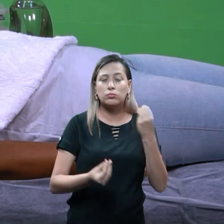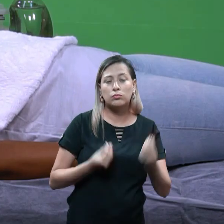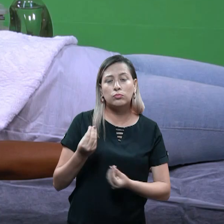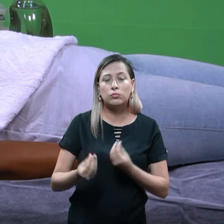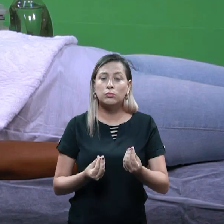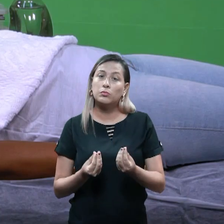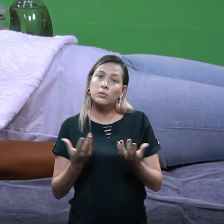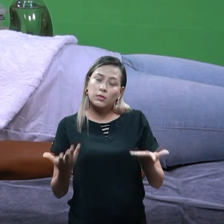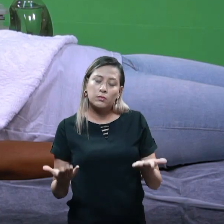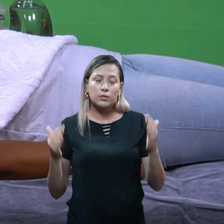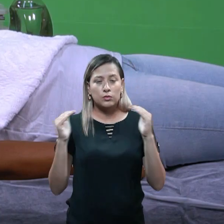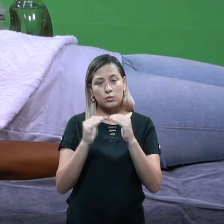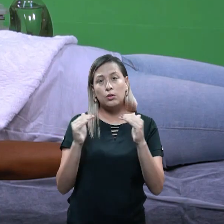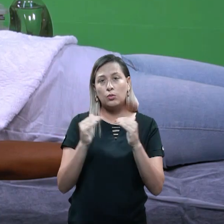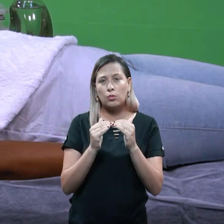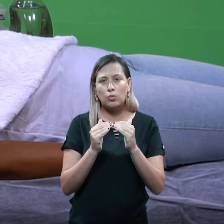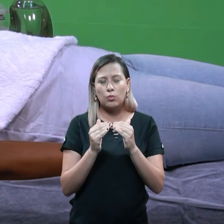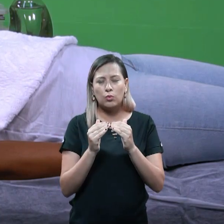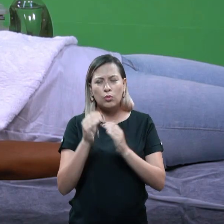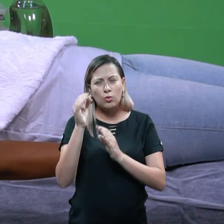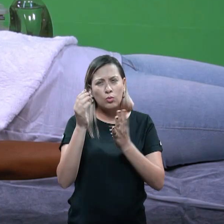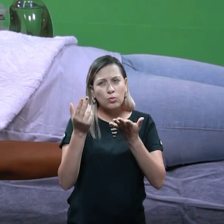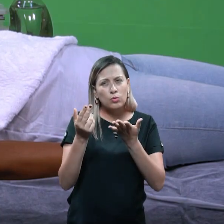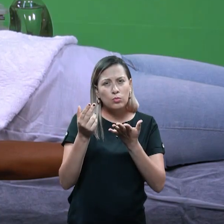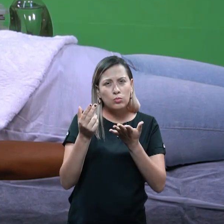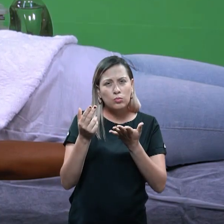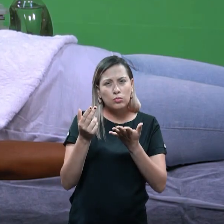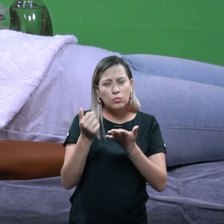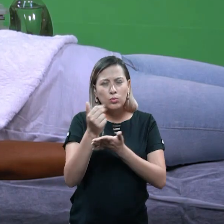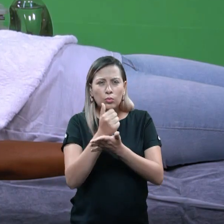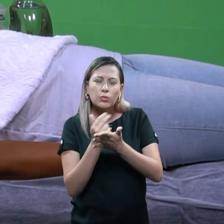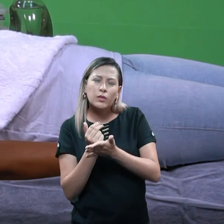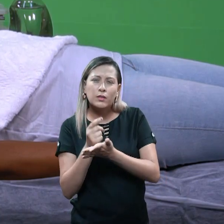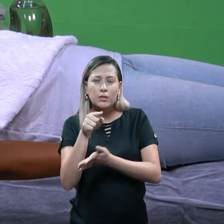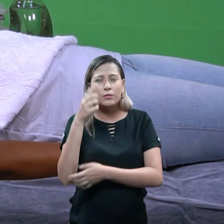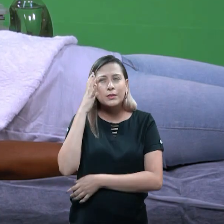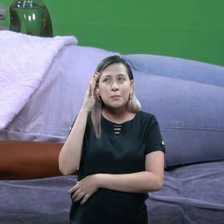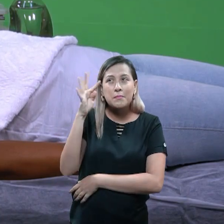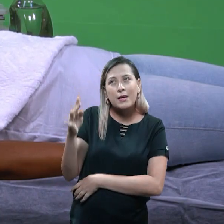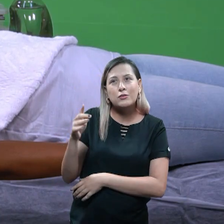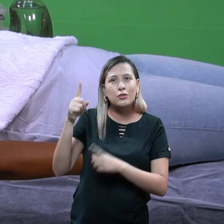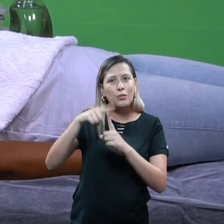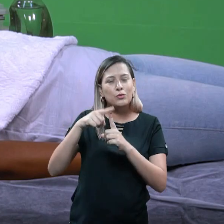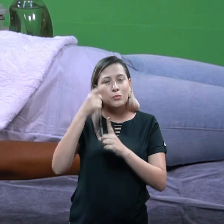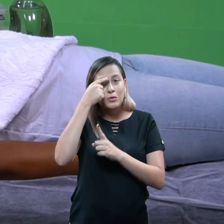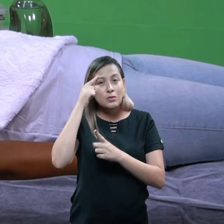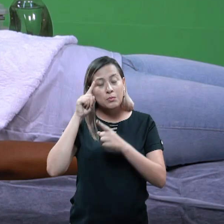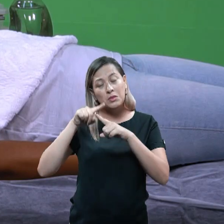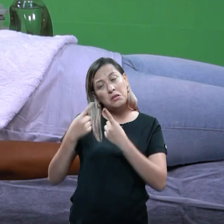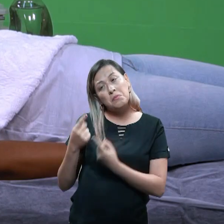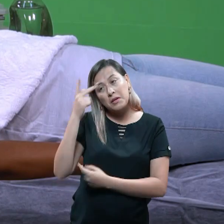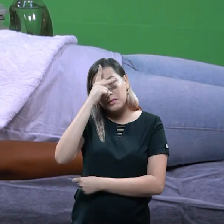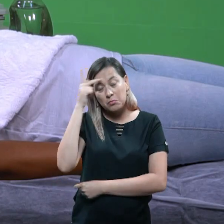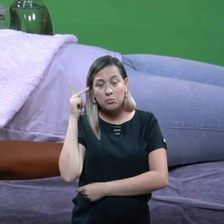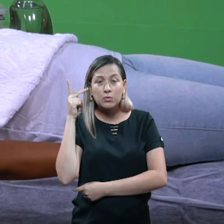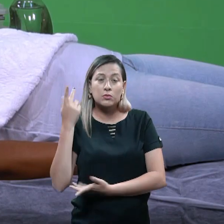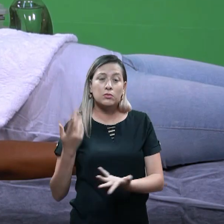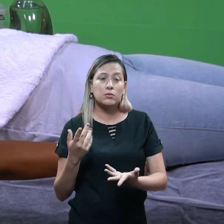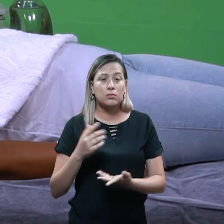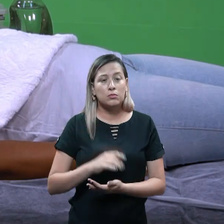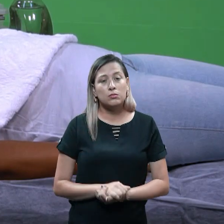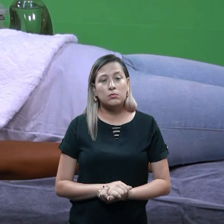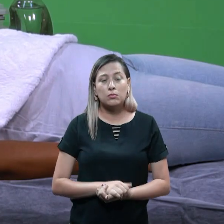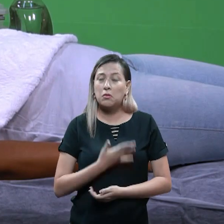vezes, de acordo com o design, você imagina um tipo de sobrancelha, mas essa cliente,